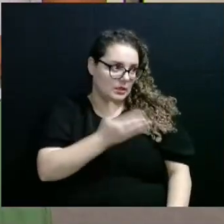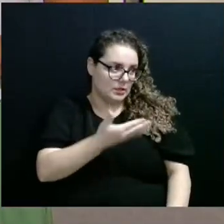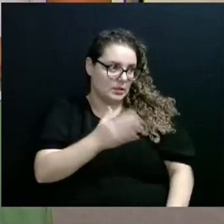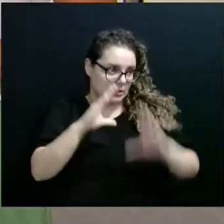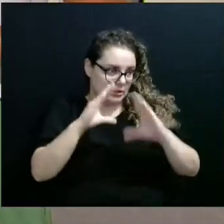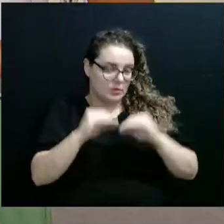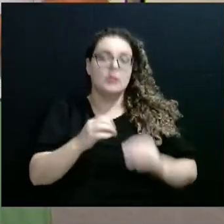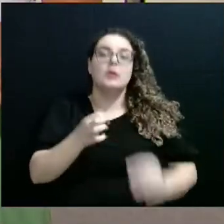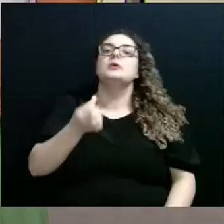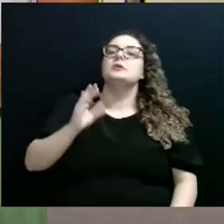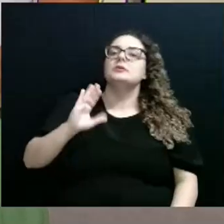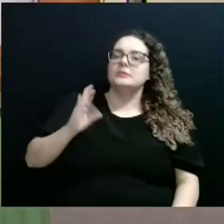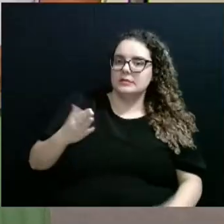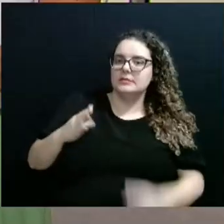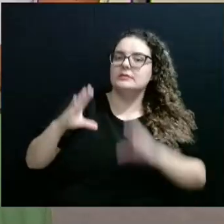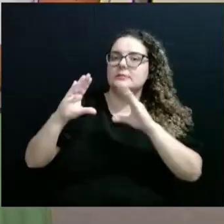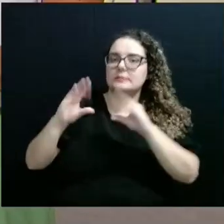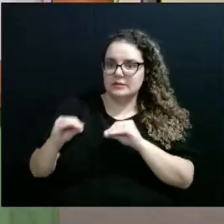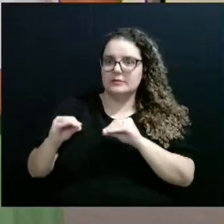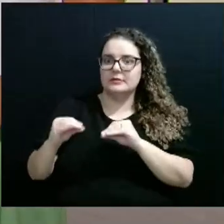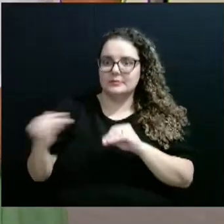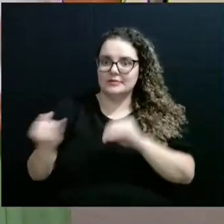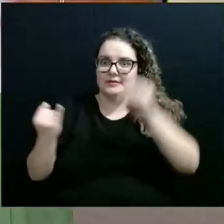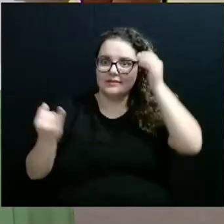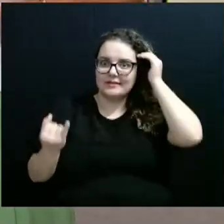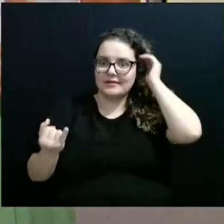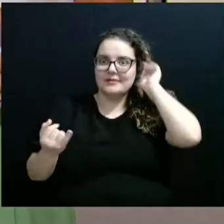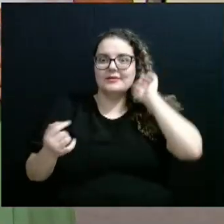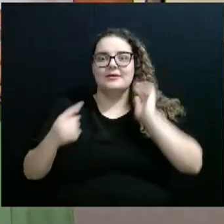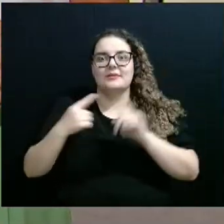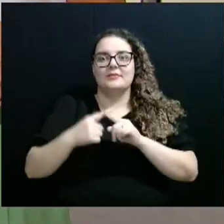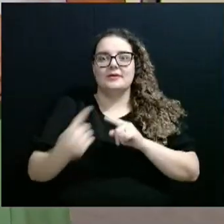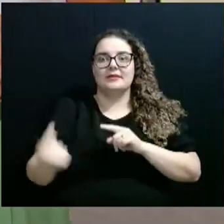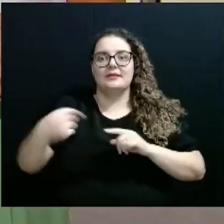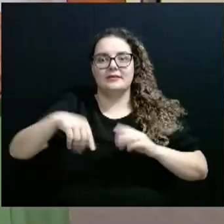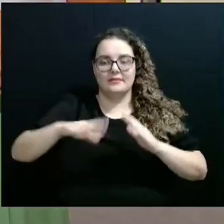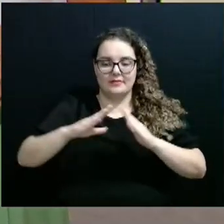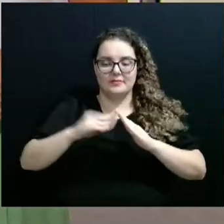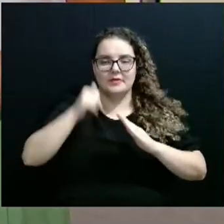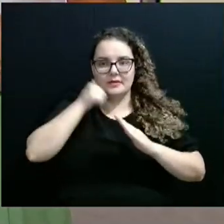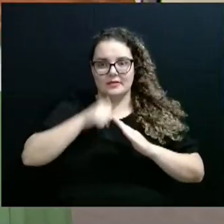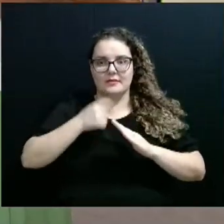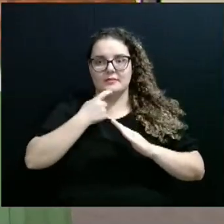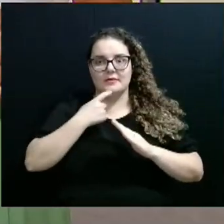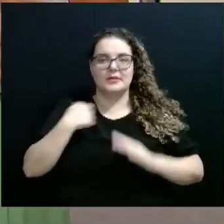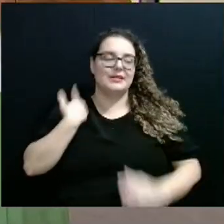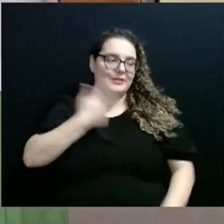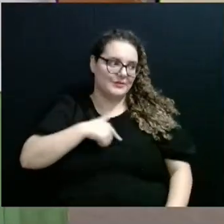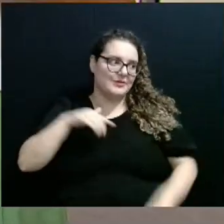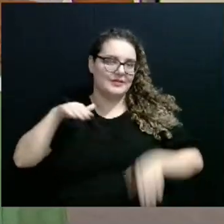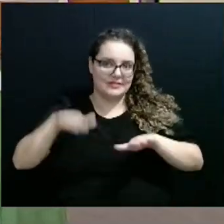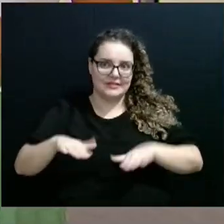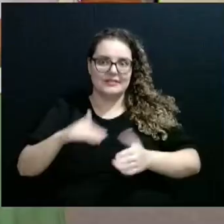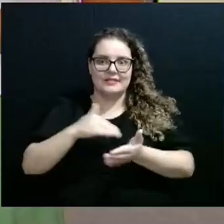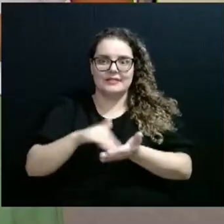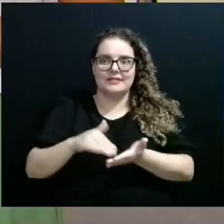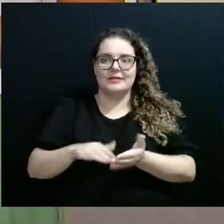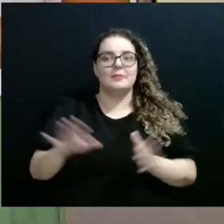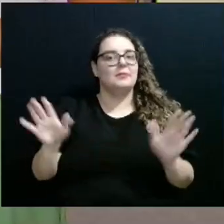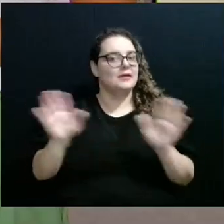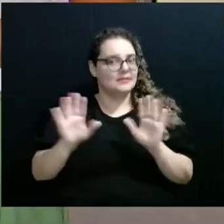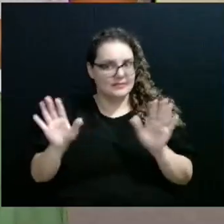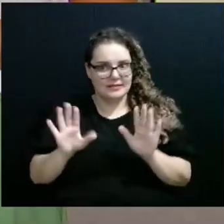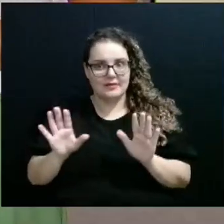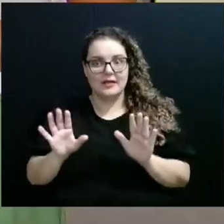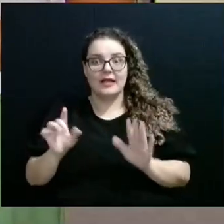é importante salientar isso, porque senão elas vêm aqui para a Casa da Mulher Campineira, onde nós estamos, a Secretaria da Mulher, porém, não, pessoal, o